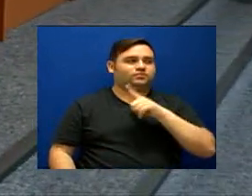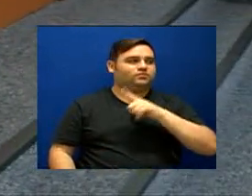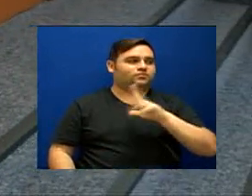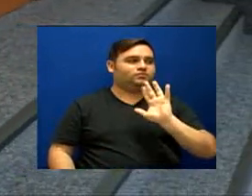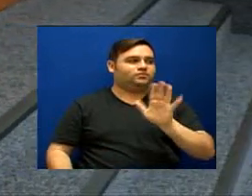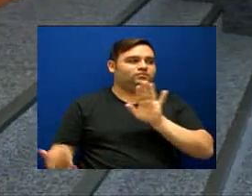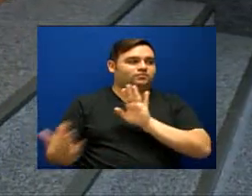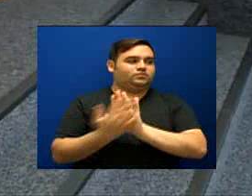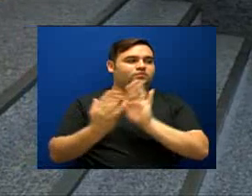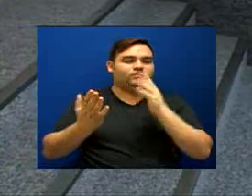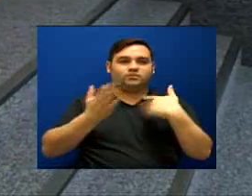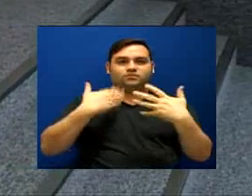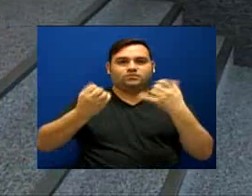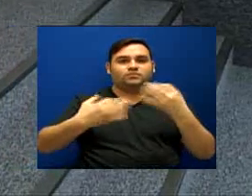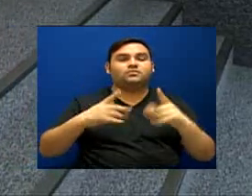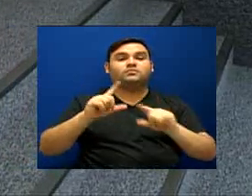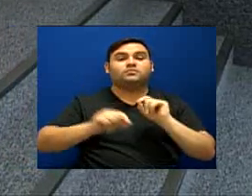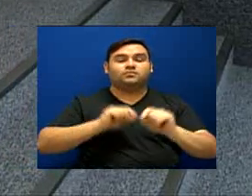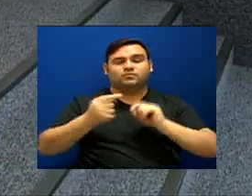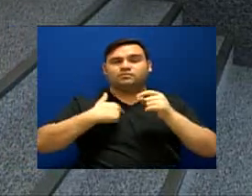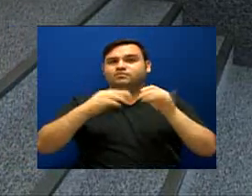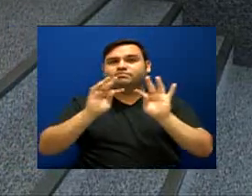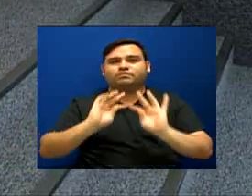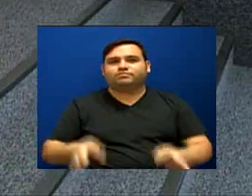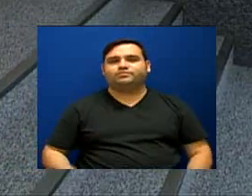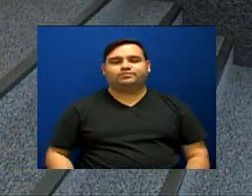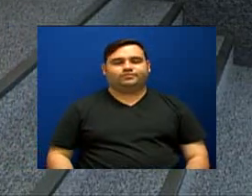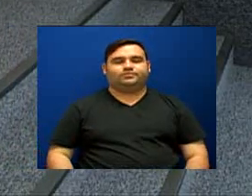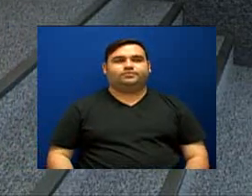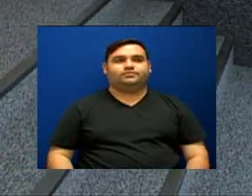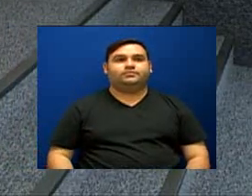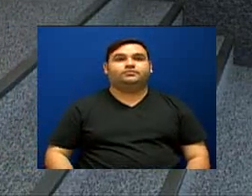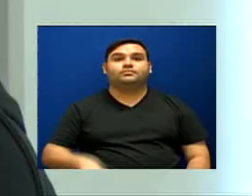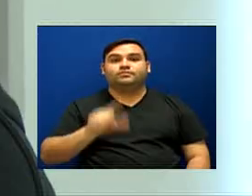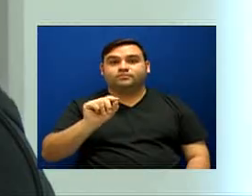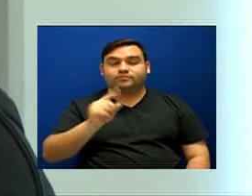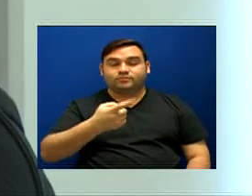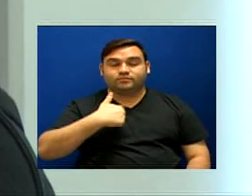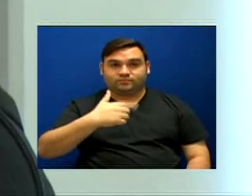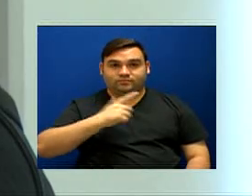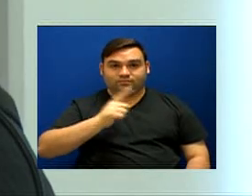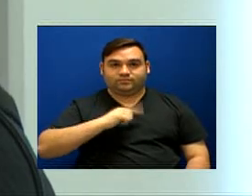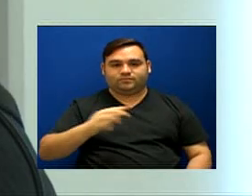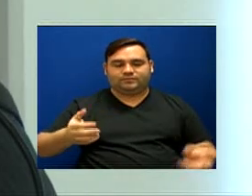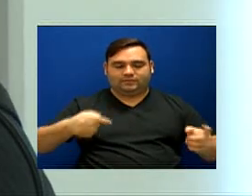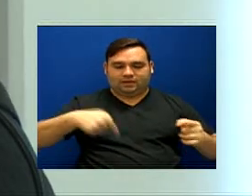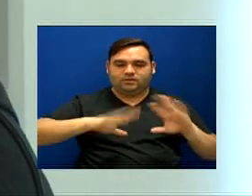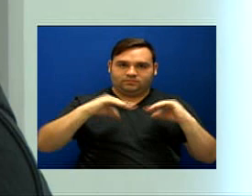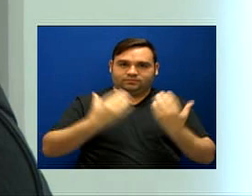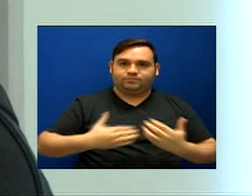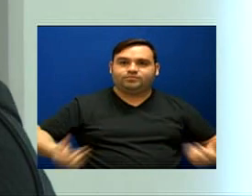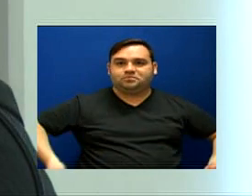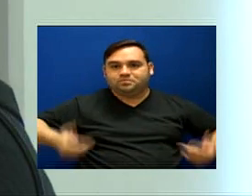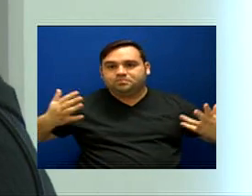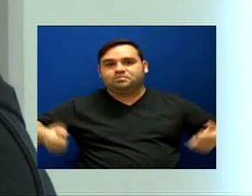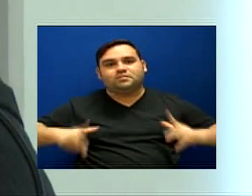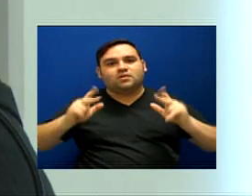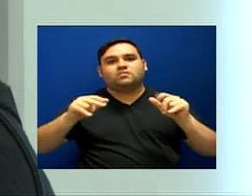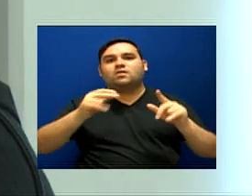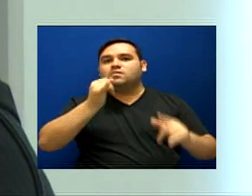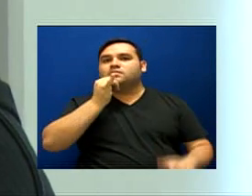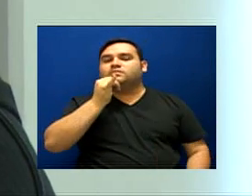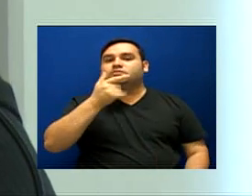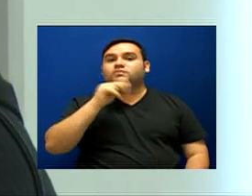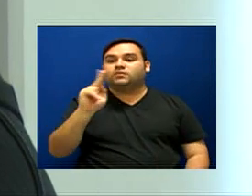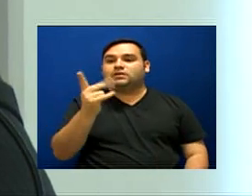me procuraram para saber o que é muito simples. É simplesmente abrir na coluna de gastos, como aconteceu o exemplo do doutor